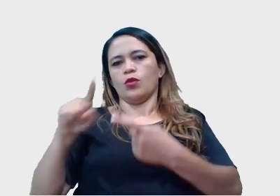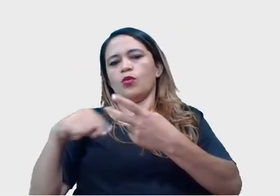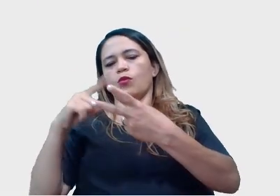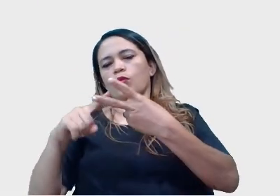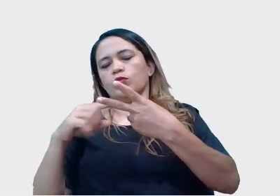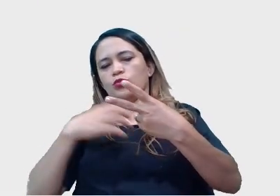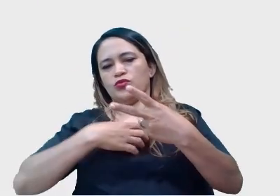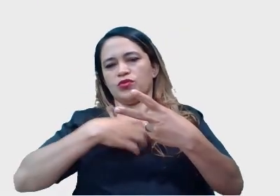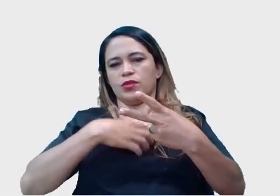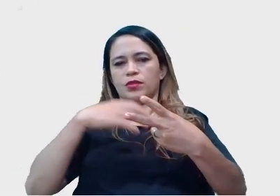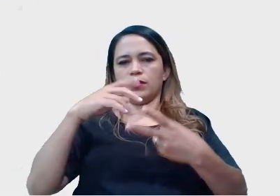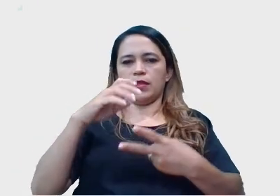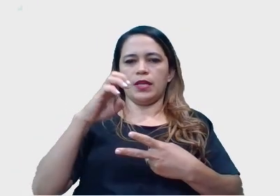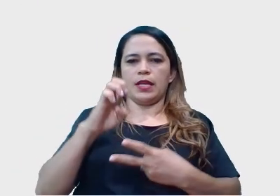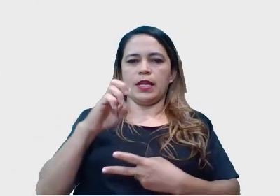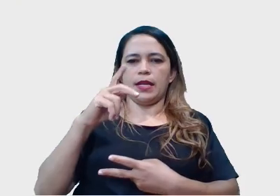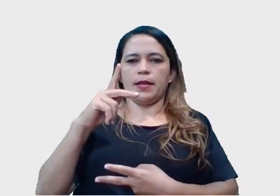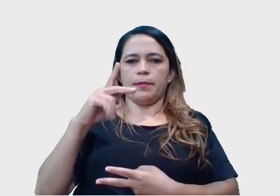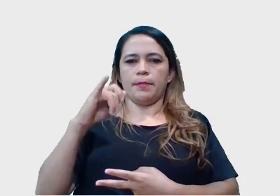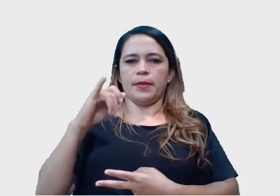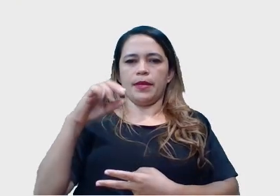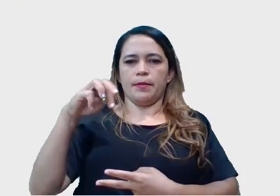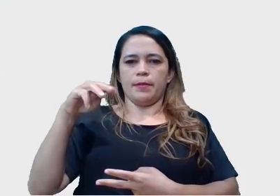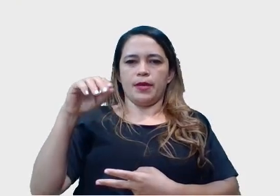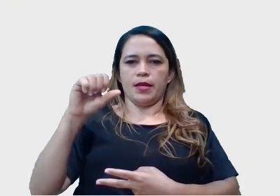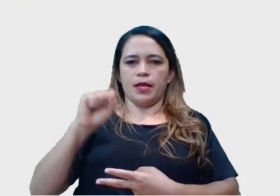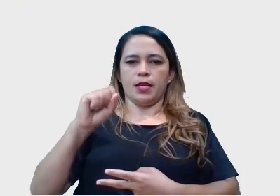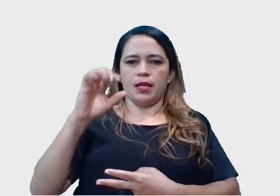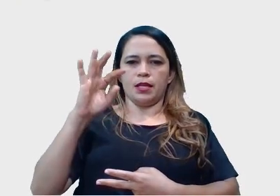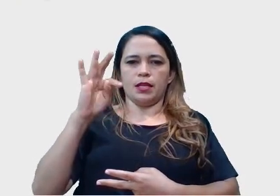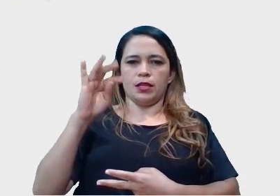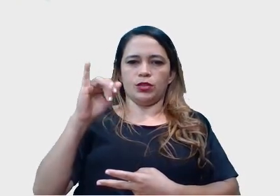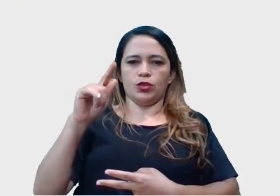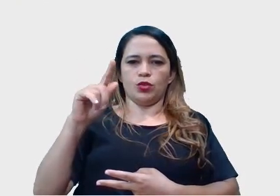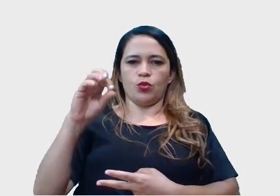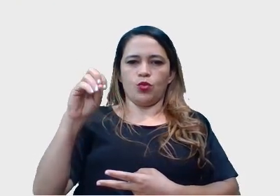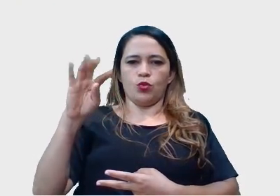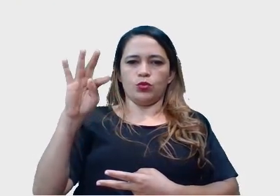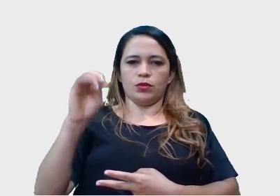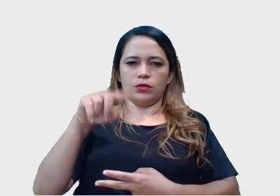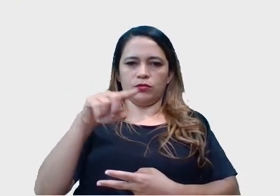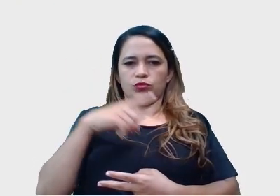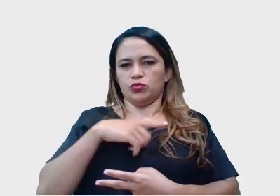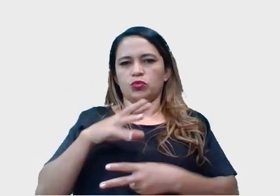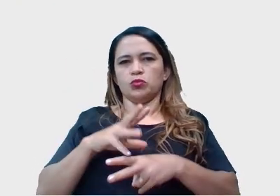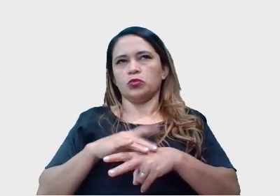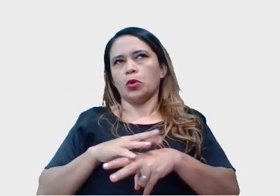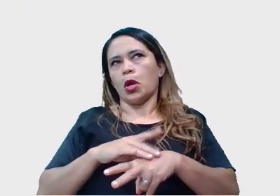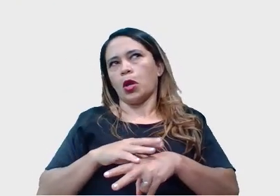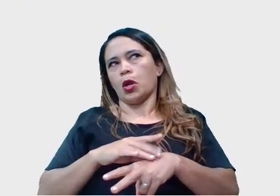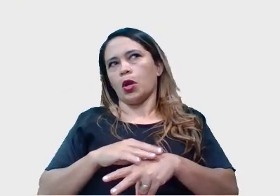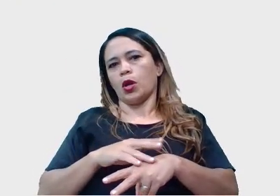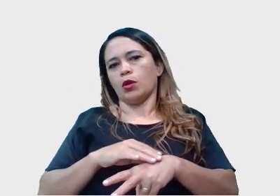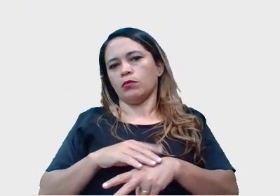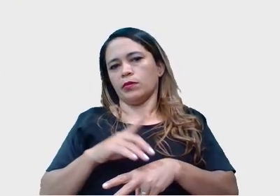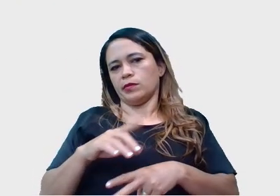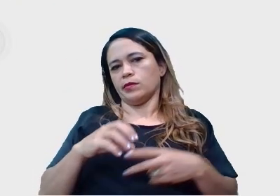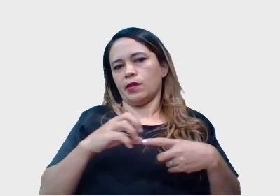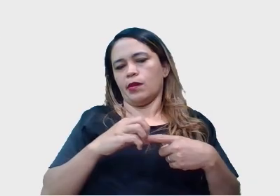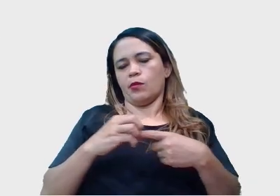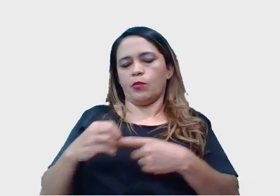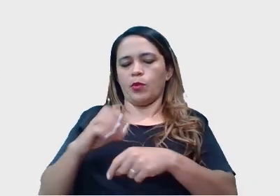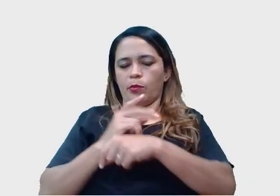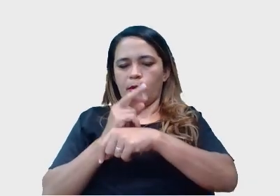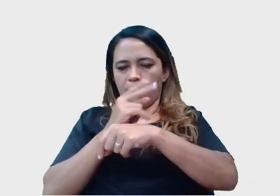de epimastigota, essa formazinha não causa sintomas, e geralmente quem fica com ela é o barbeiro, e